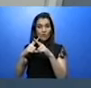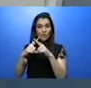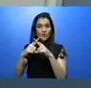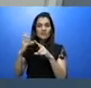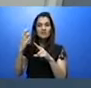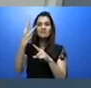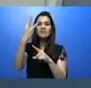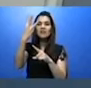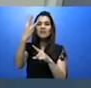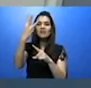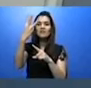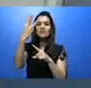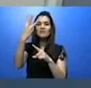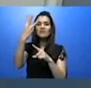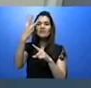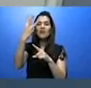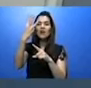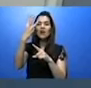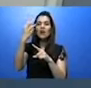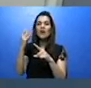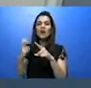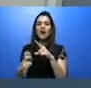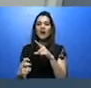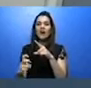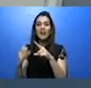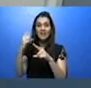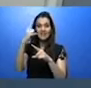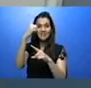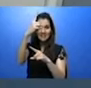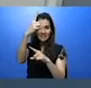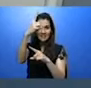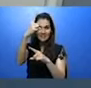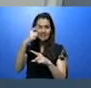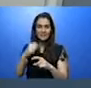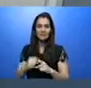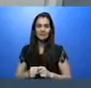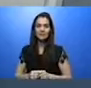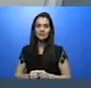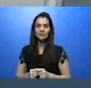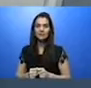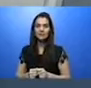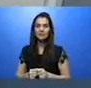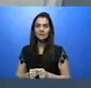o 3, ou 3 vezes o 5, 15.